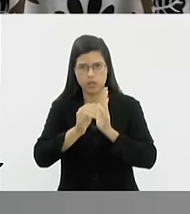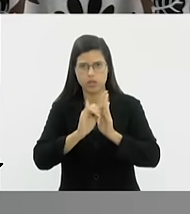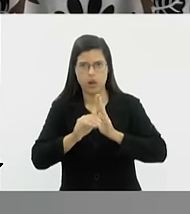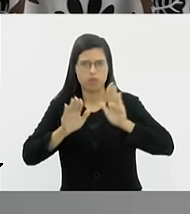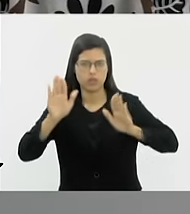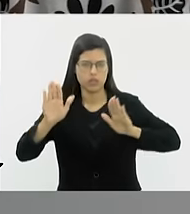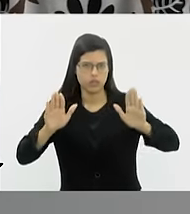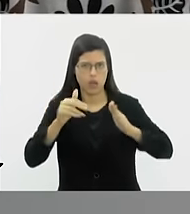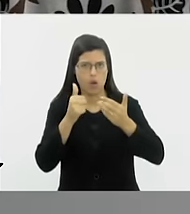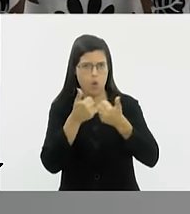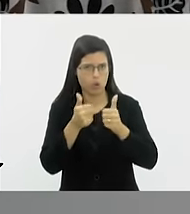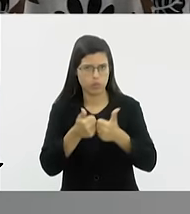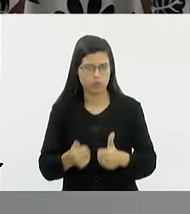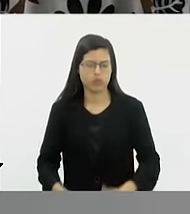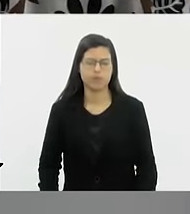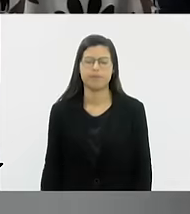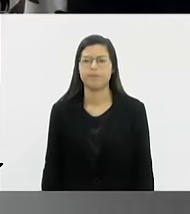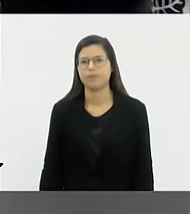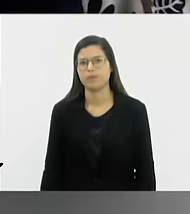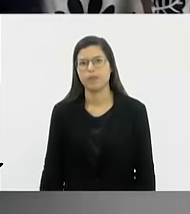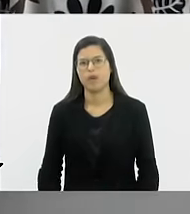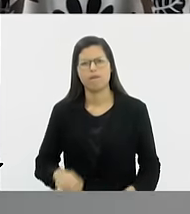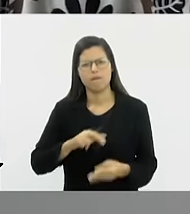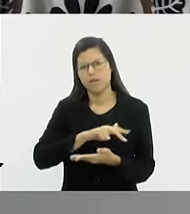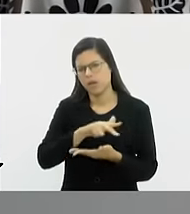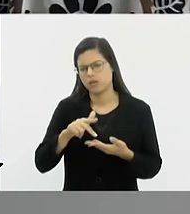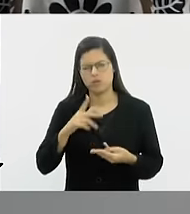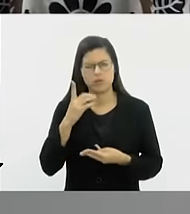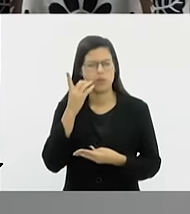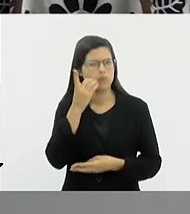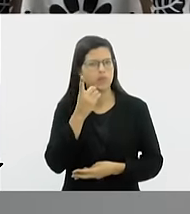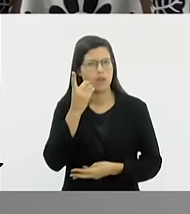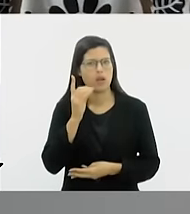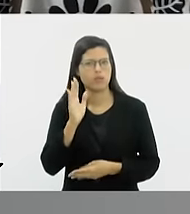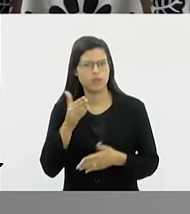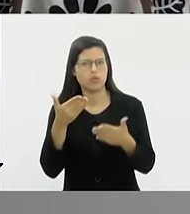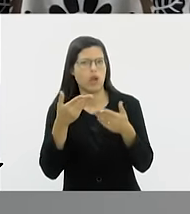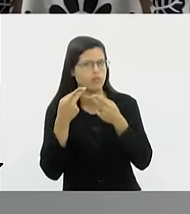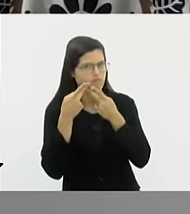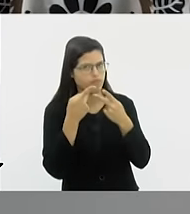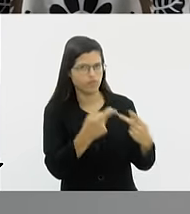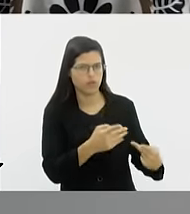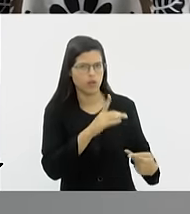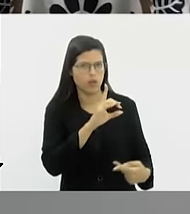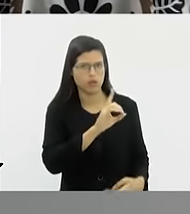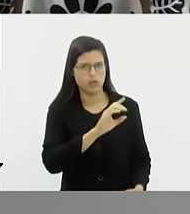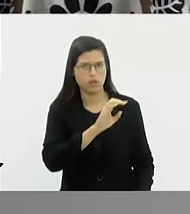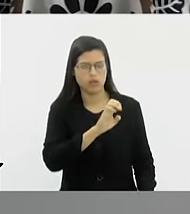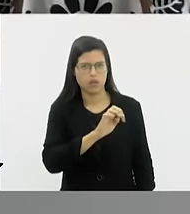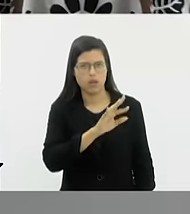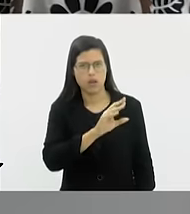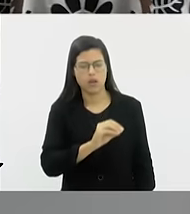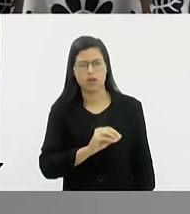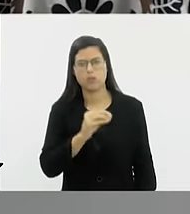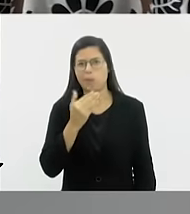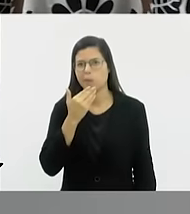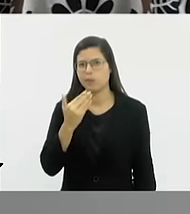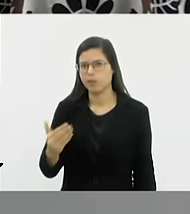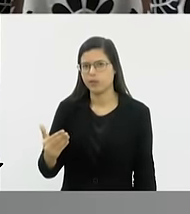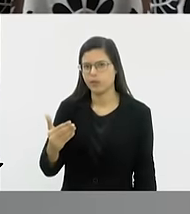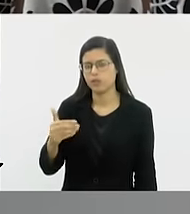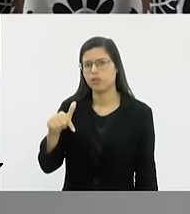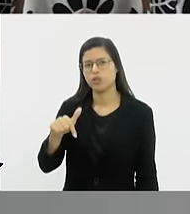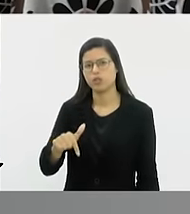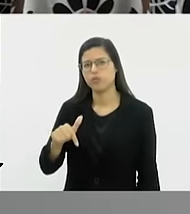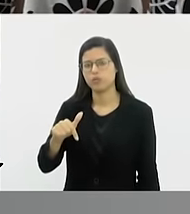dos ônibus. Diversos deputados já esteve no Detro solicitando linha, extensão. O